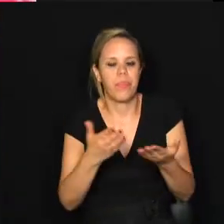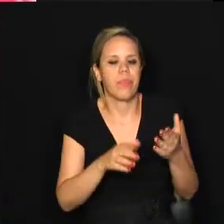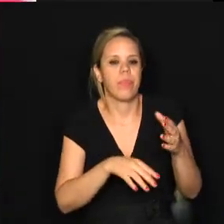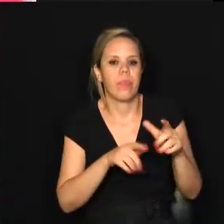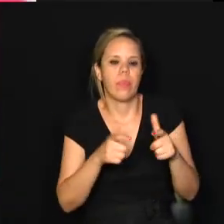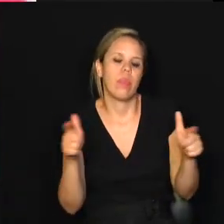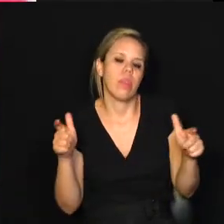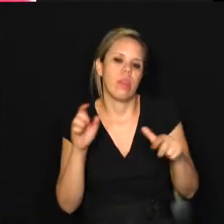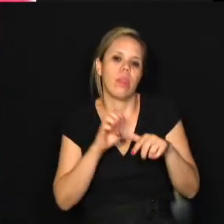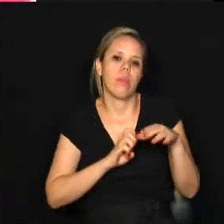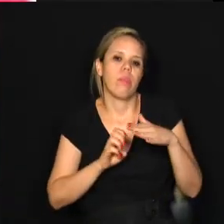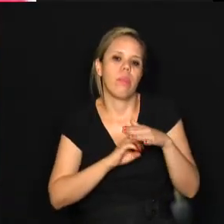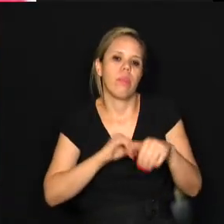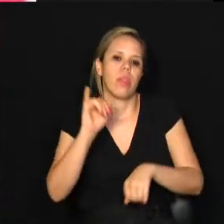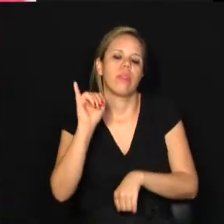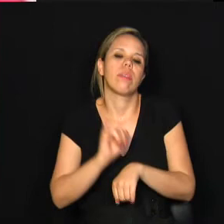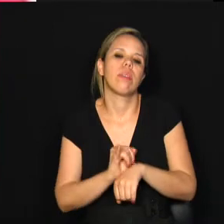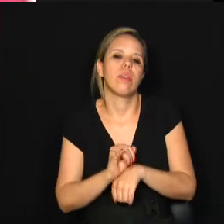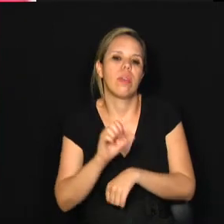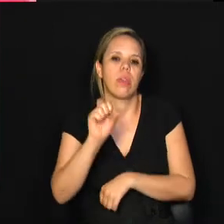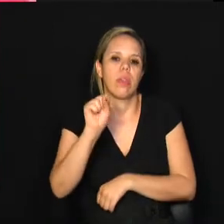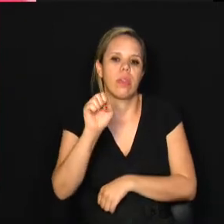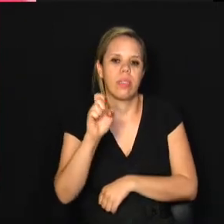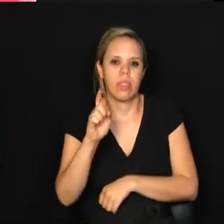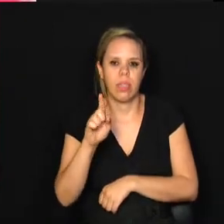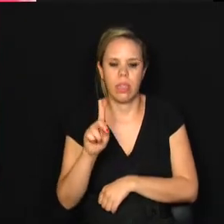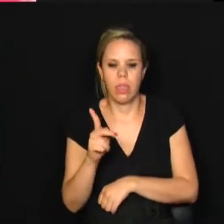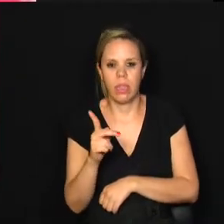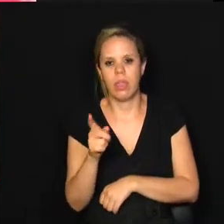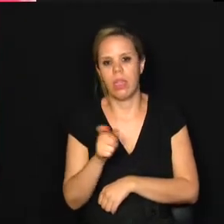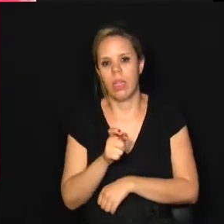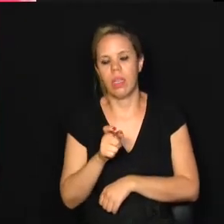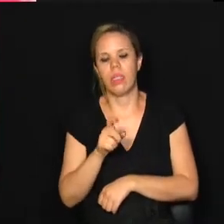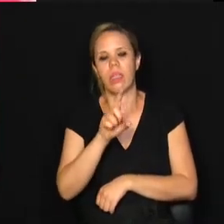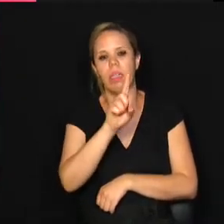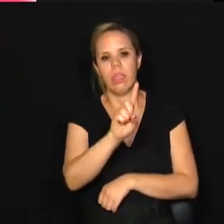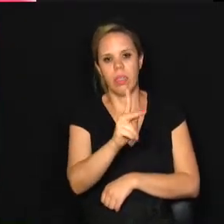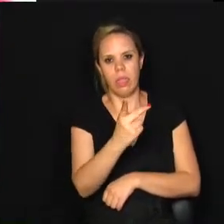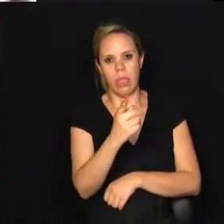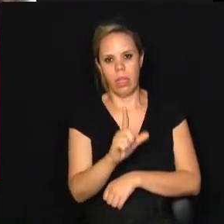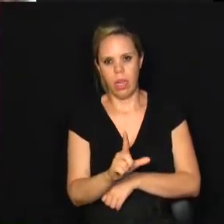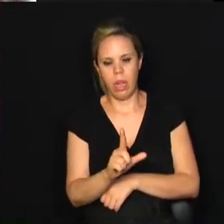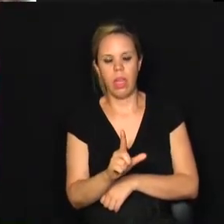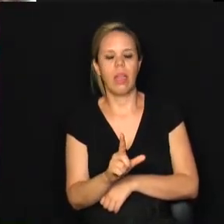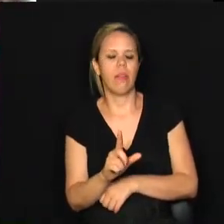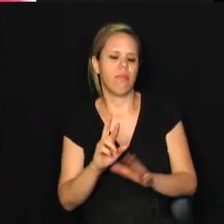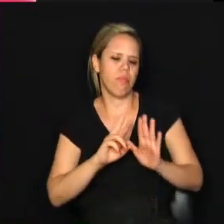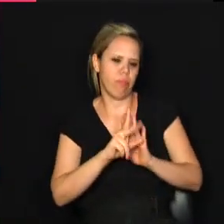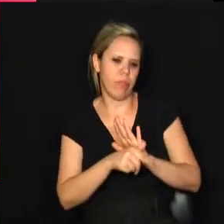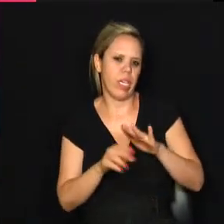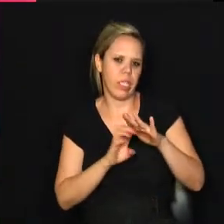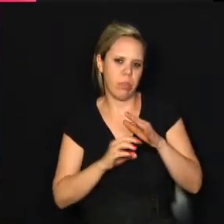empresas internacionais, por exemplo, FedEx, DHL, Jadlog, várias outras aí do ramo, são